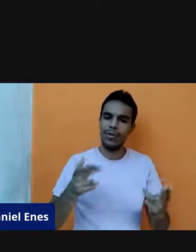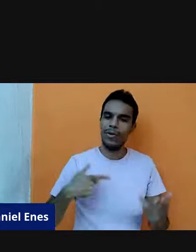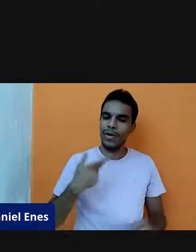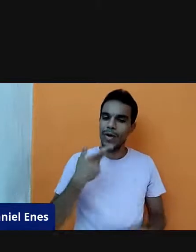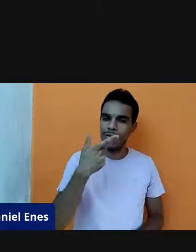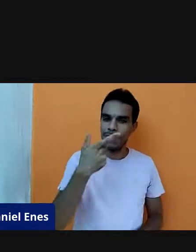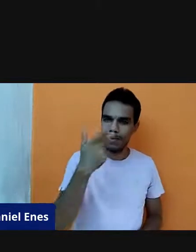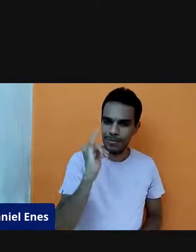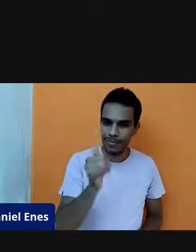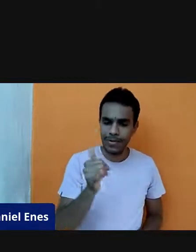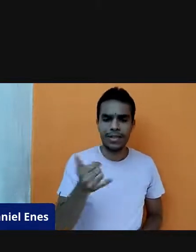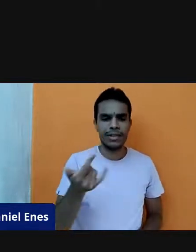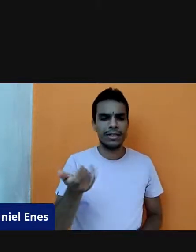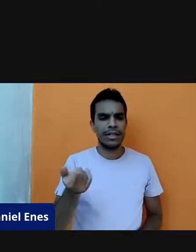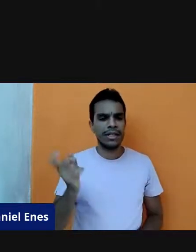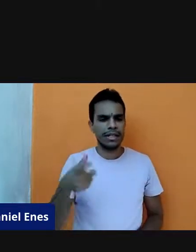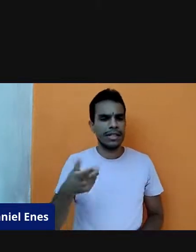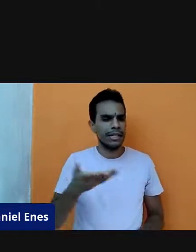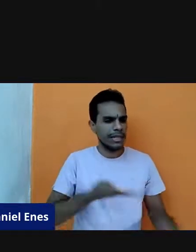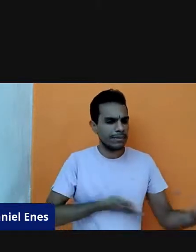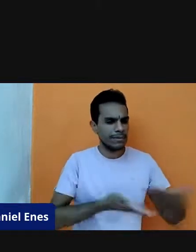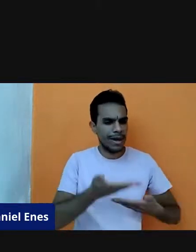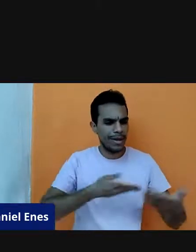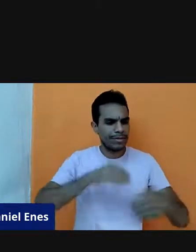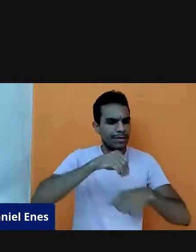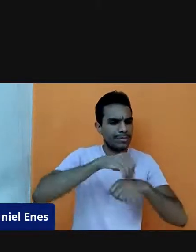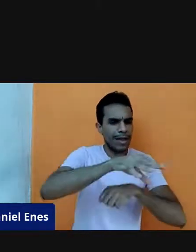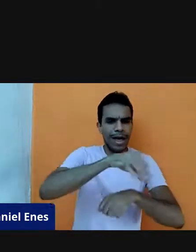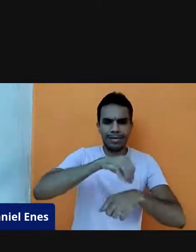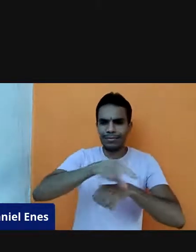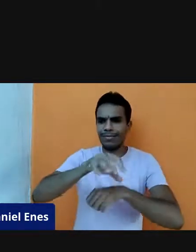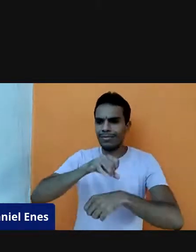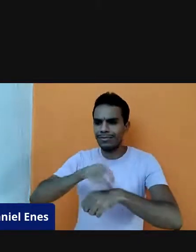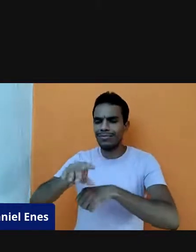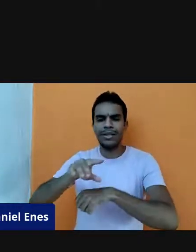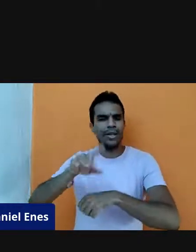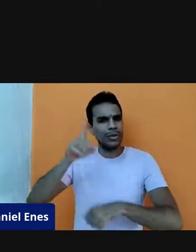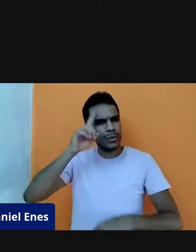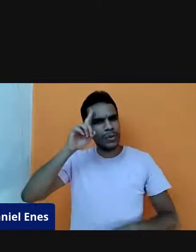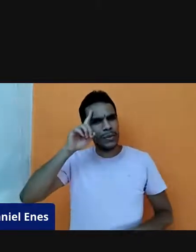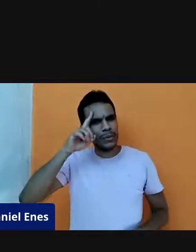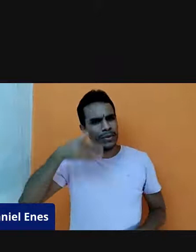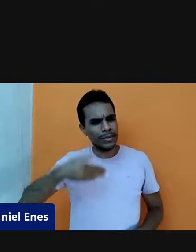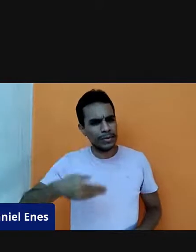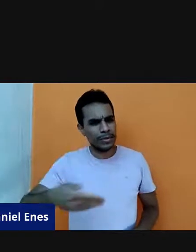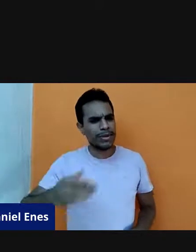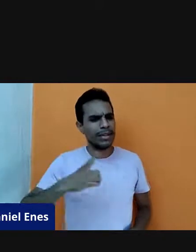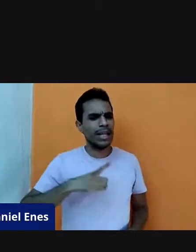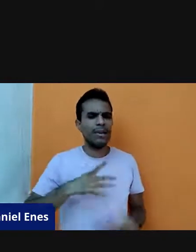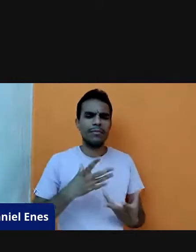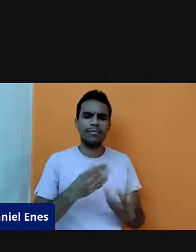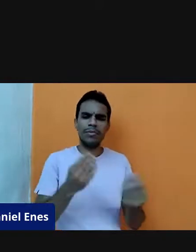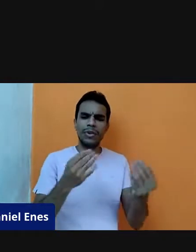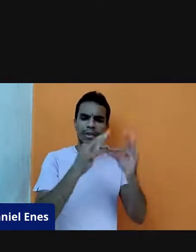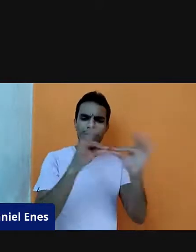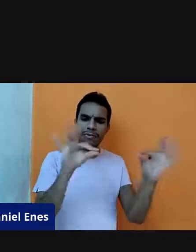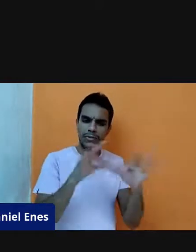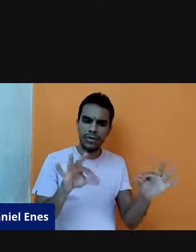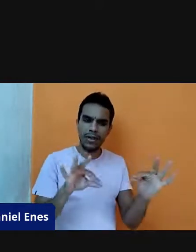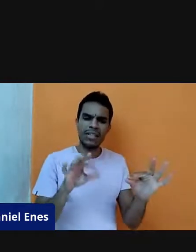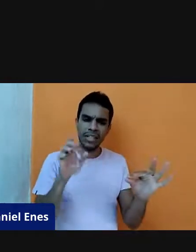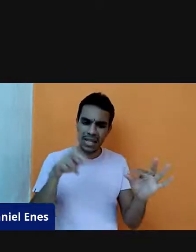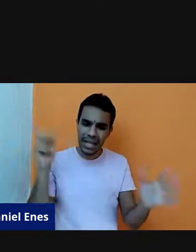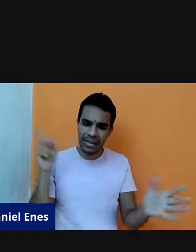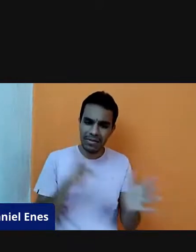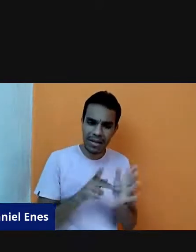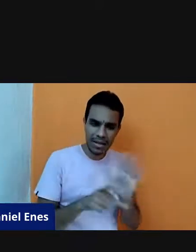são compartilhadas todos os dias. E, é claro, tem muitas dessas frases que não são dela de fato,